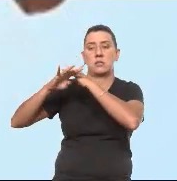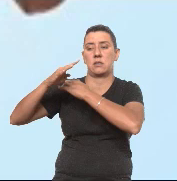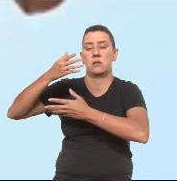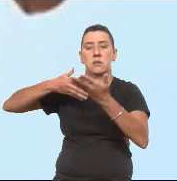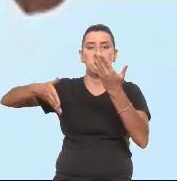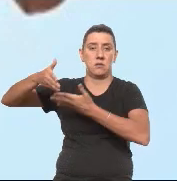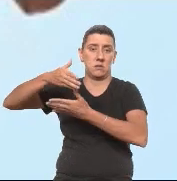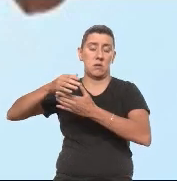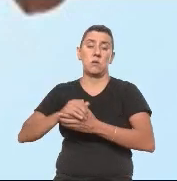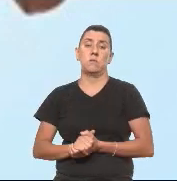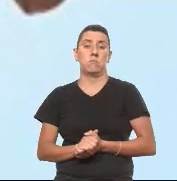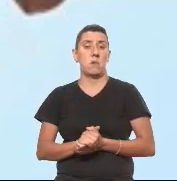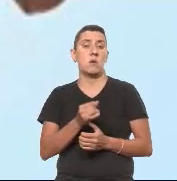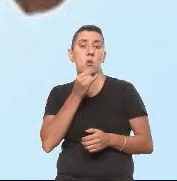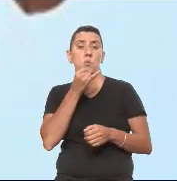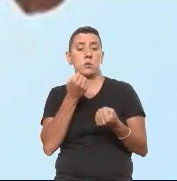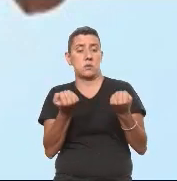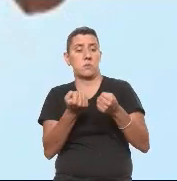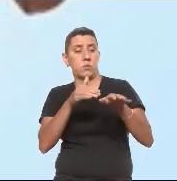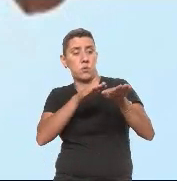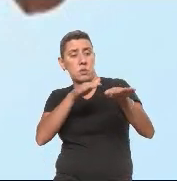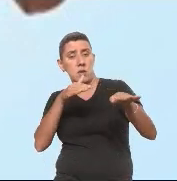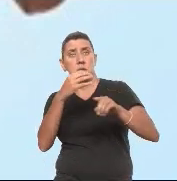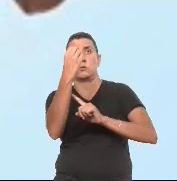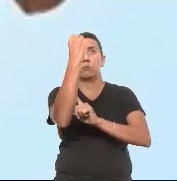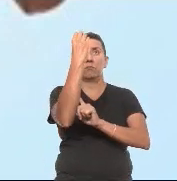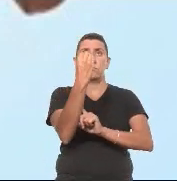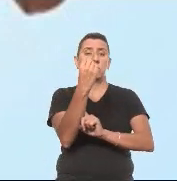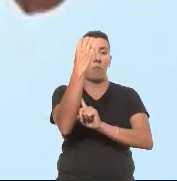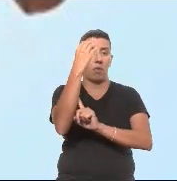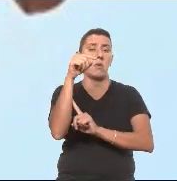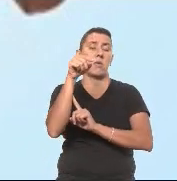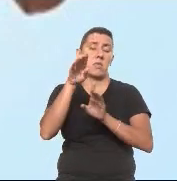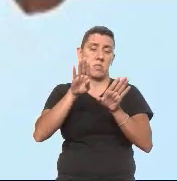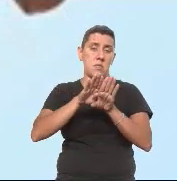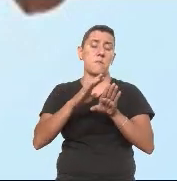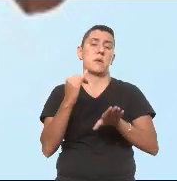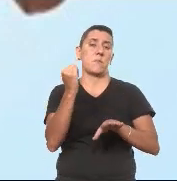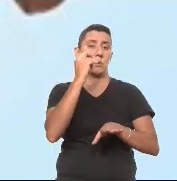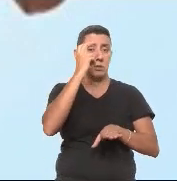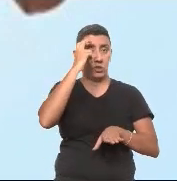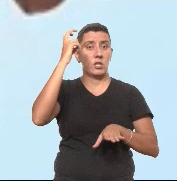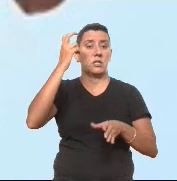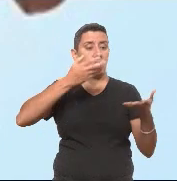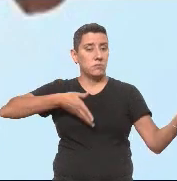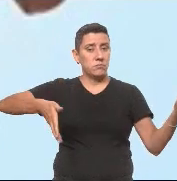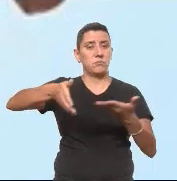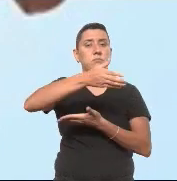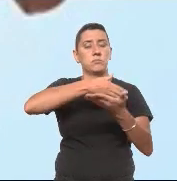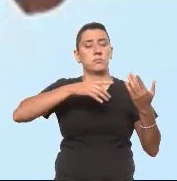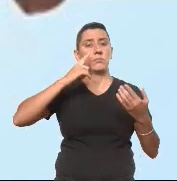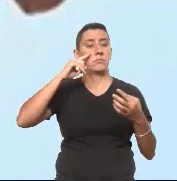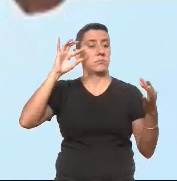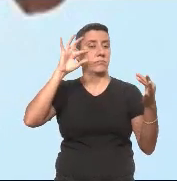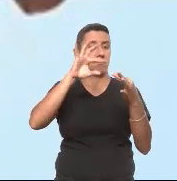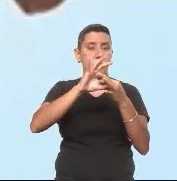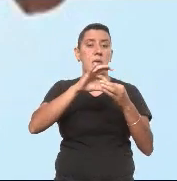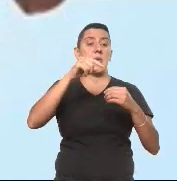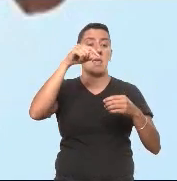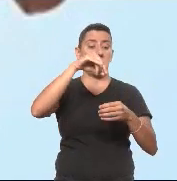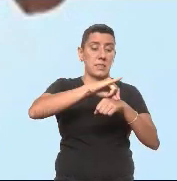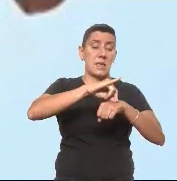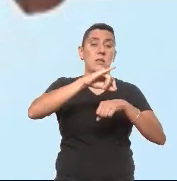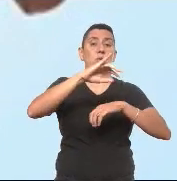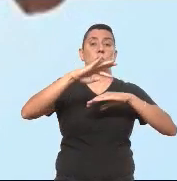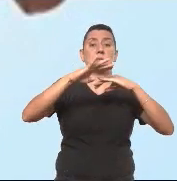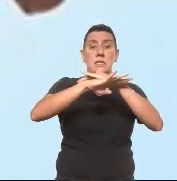semáforos inteligentes e enfim todo o sistema integrado e o que eu possa visualizar tudo o que está acontecendo no município dentro